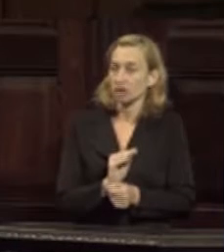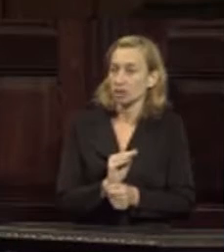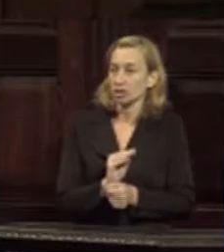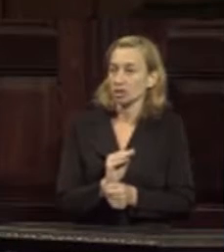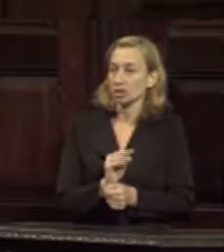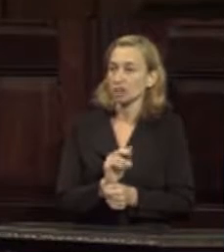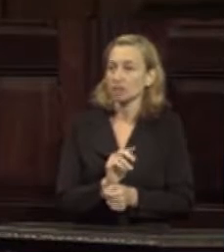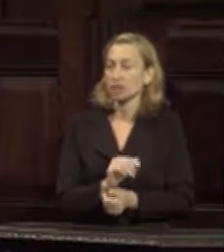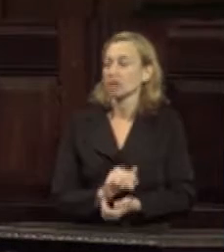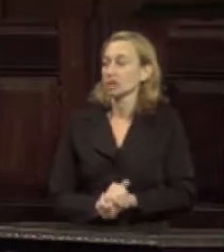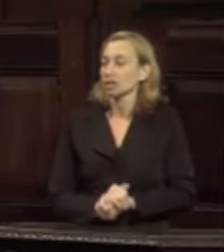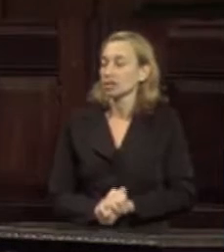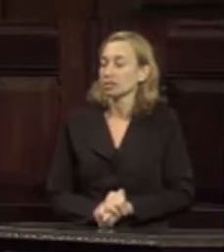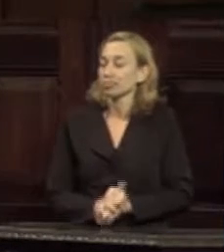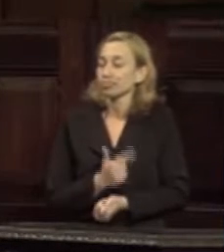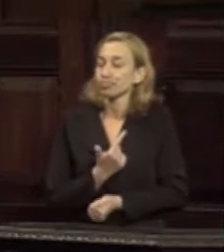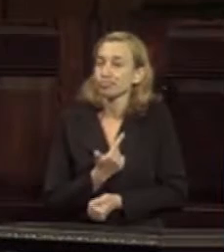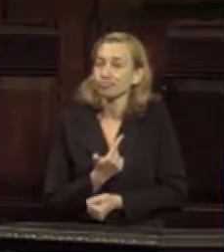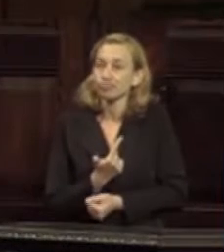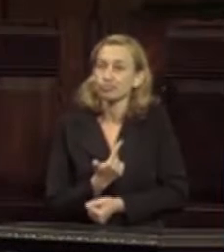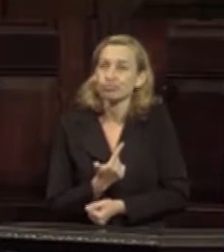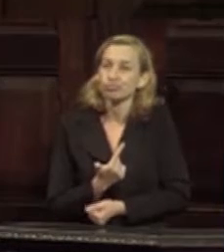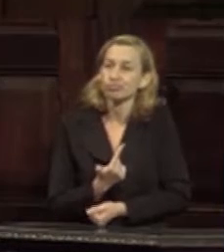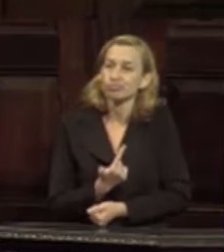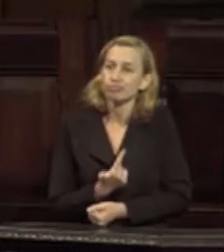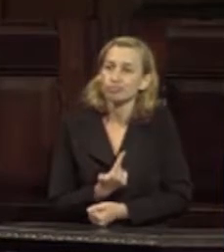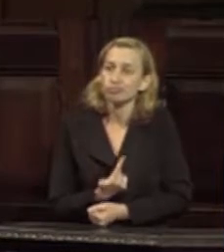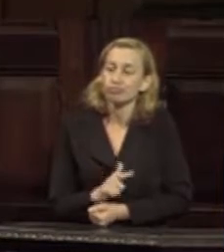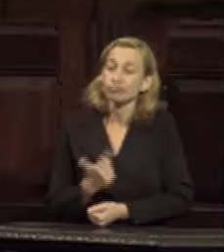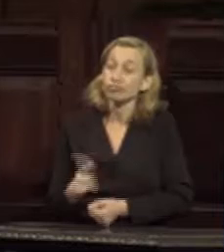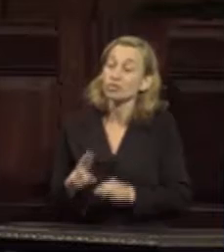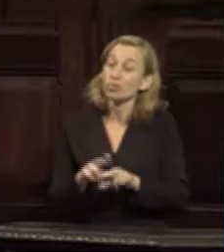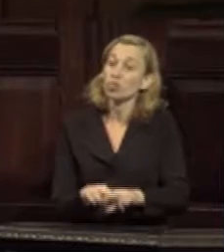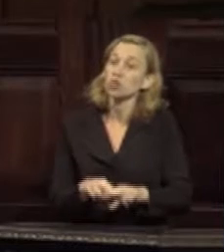não haveria razão para se tentar